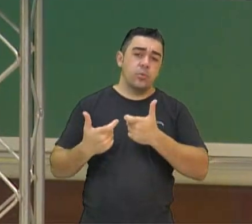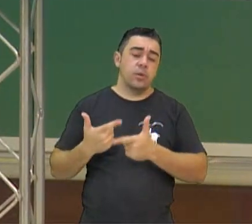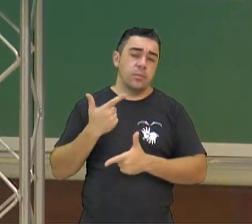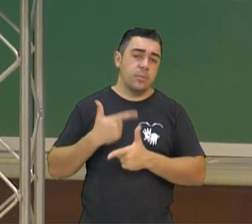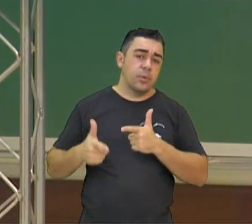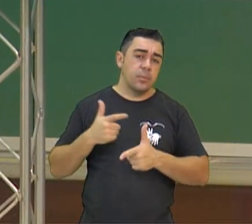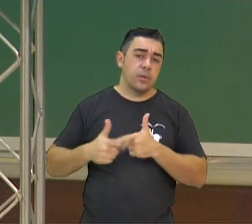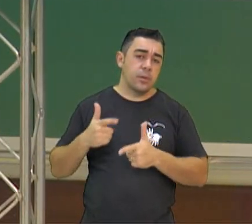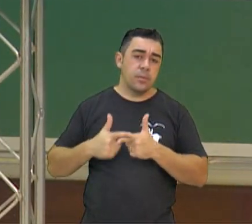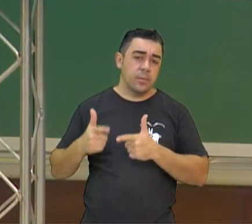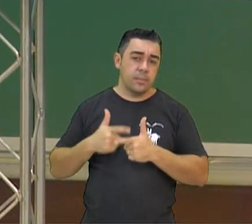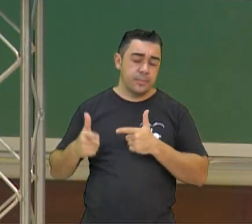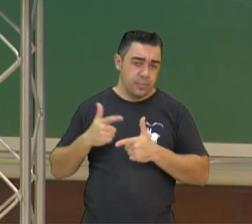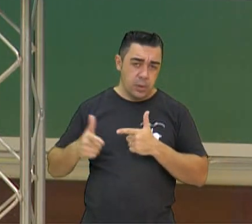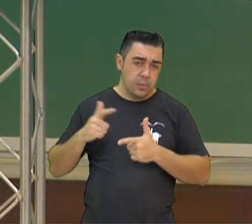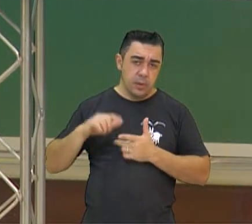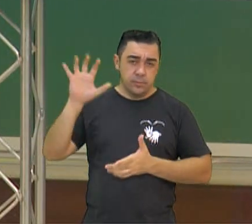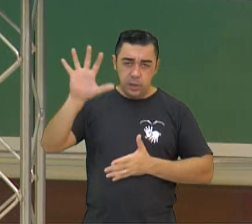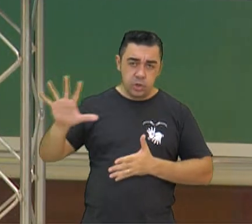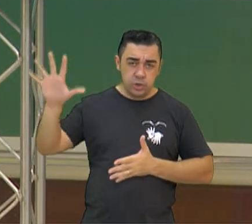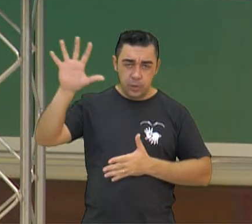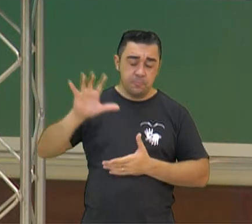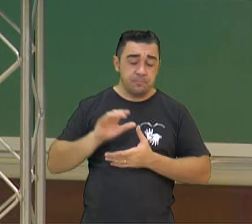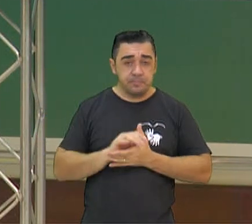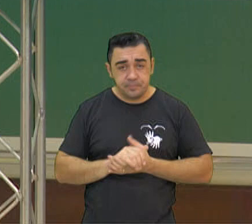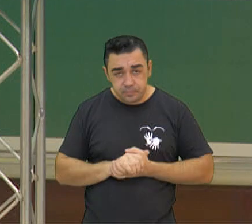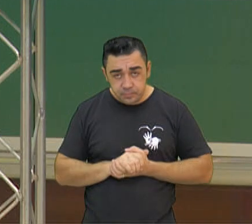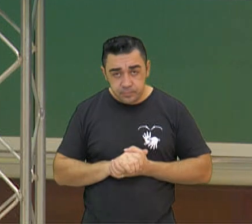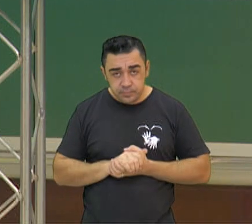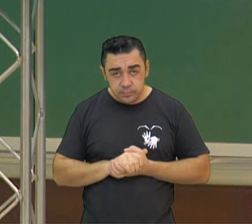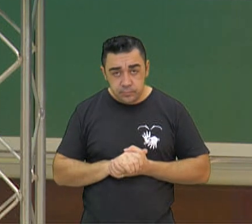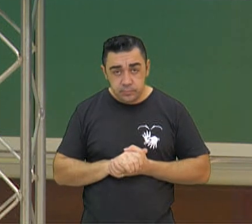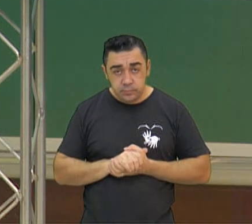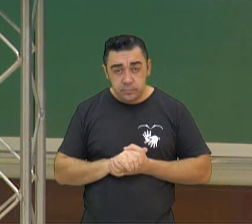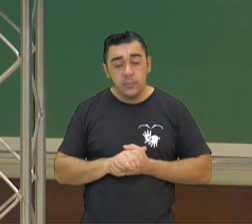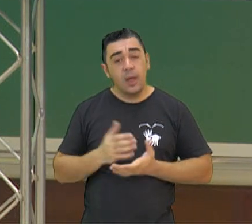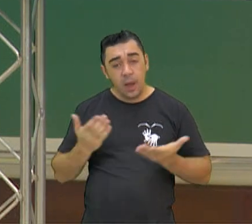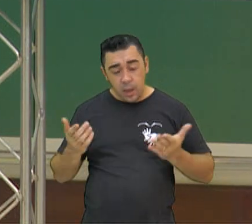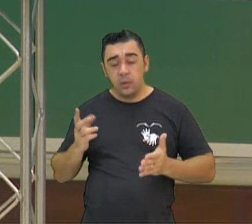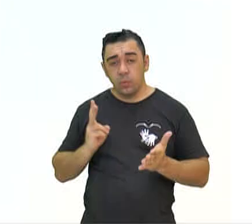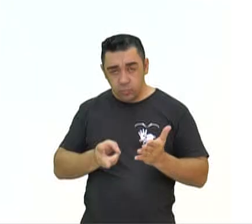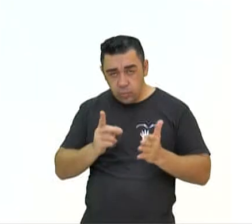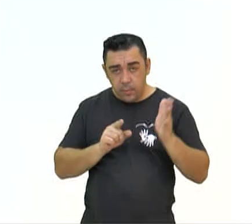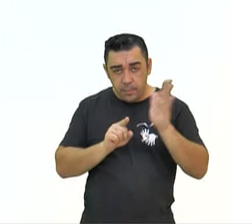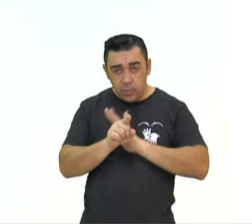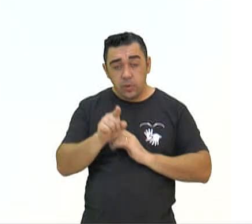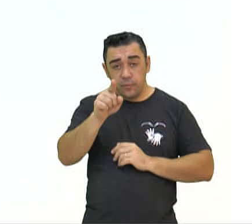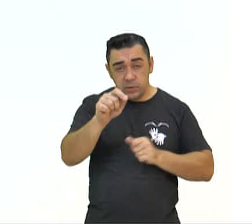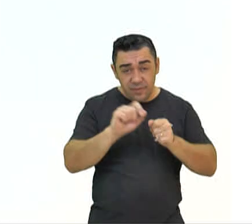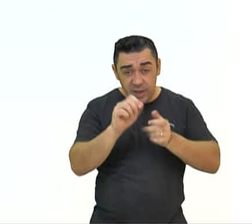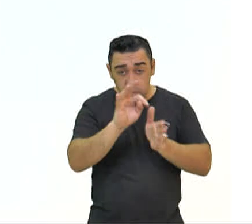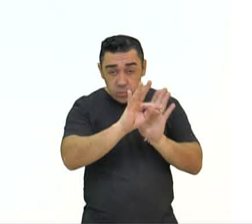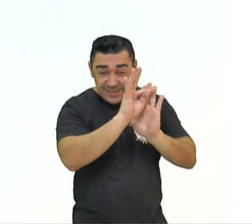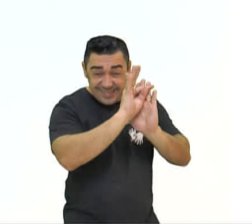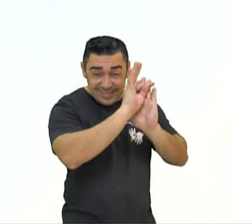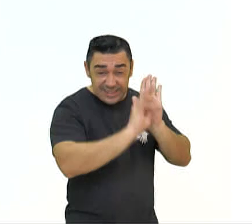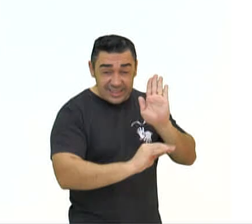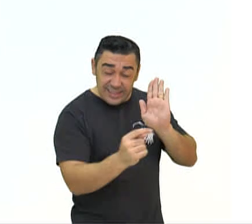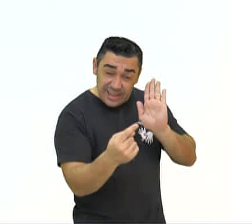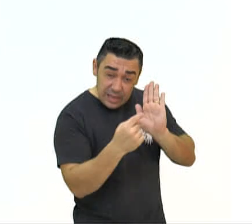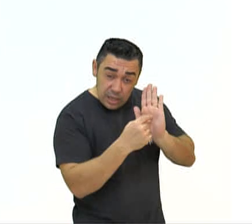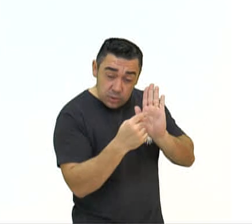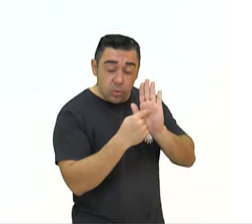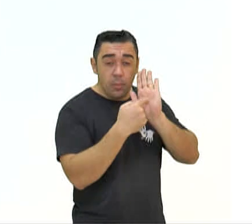que ultrapassam a própria Eurásia. E aqui é insistido com você o seguinte, elabore um texto que indique